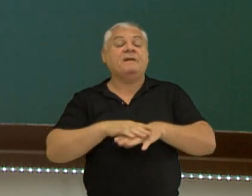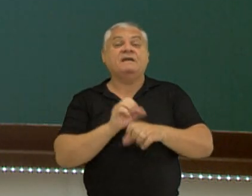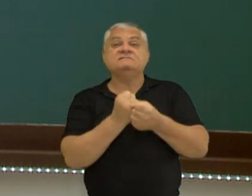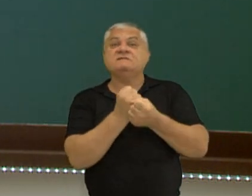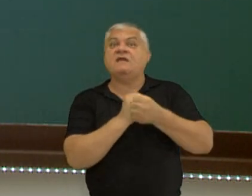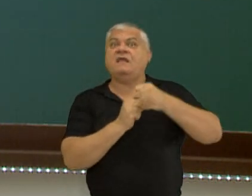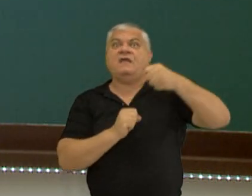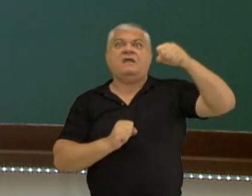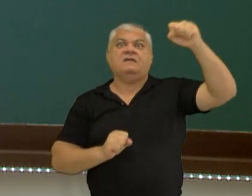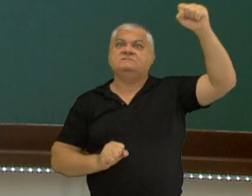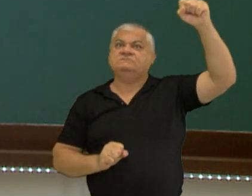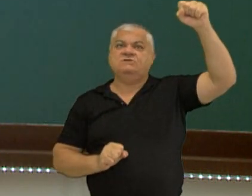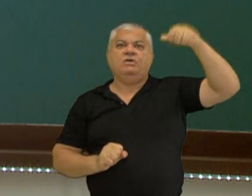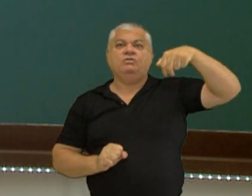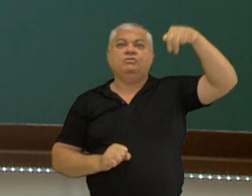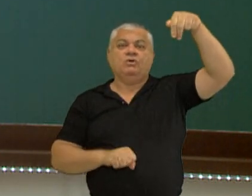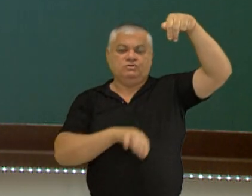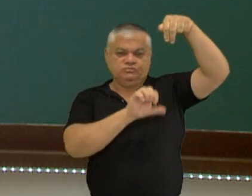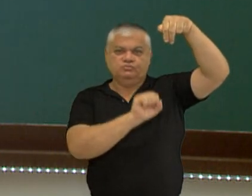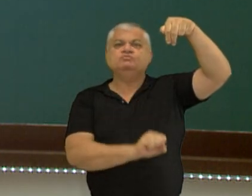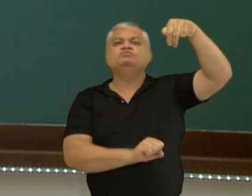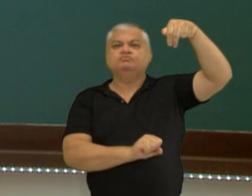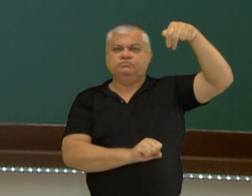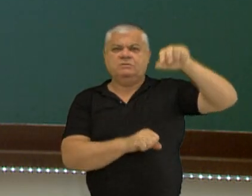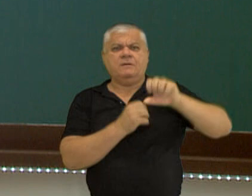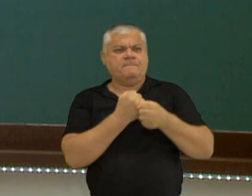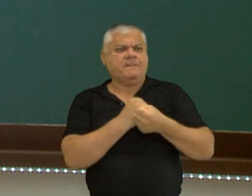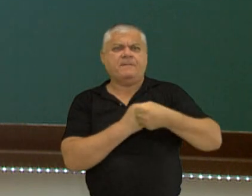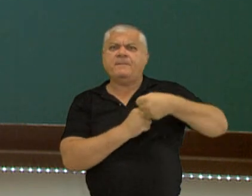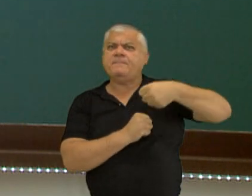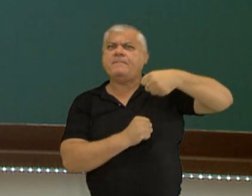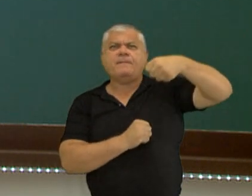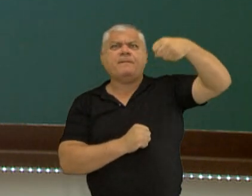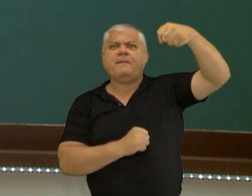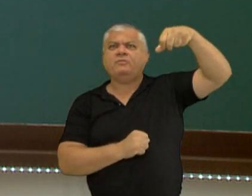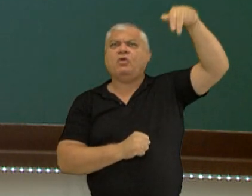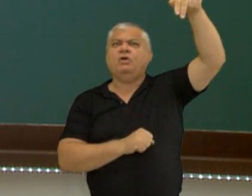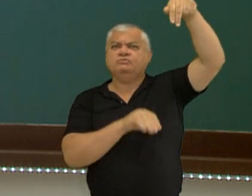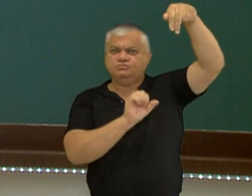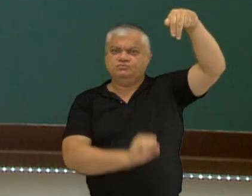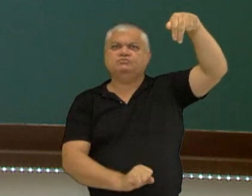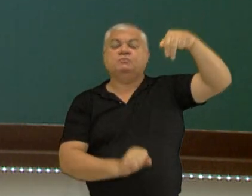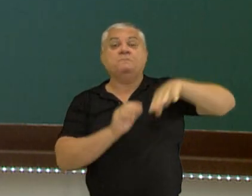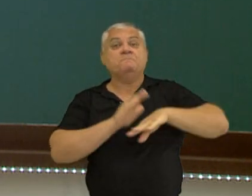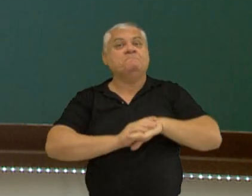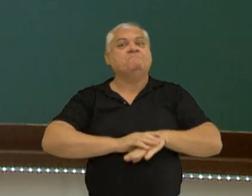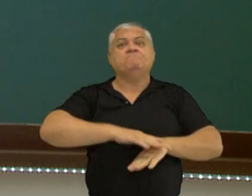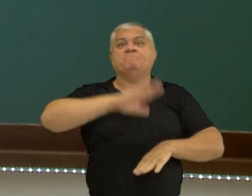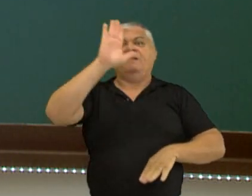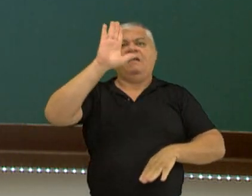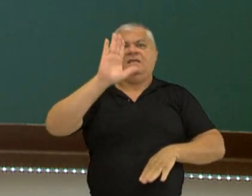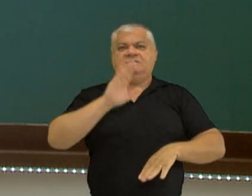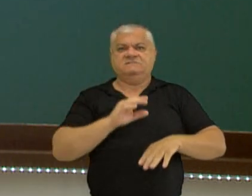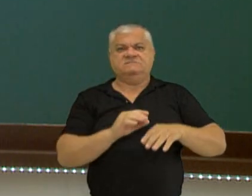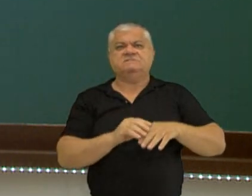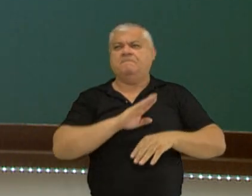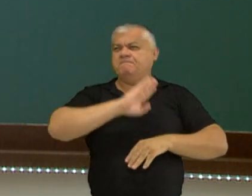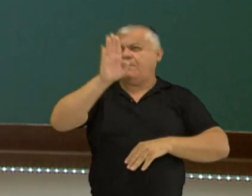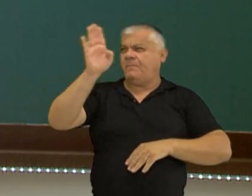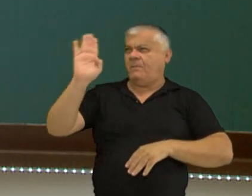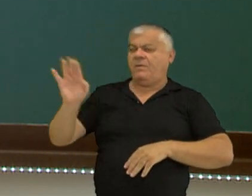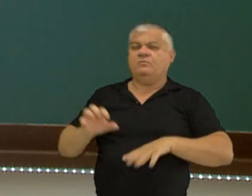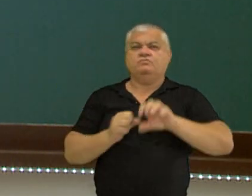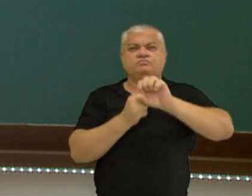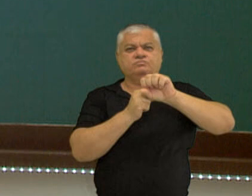no sentido norte-sul. Então, do norte até o sul, ele é o mais longo em relação aos